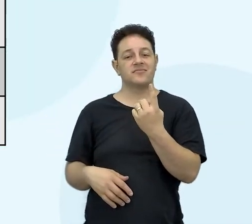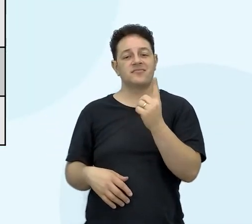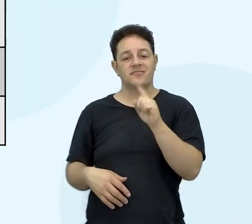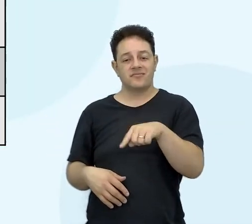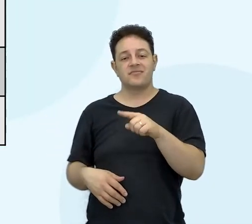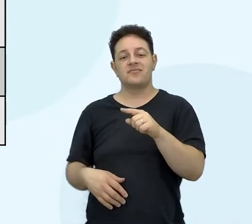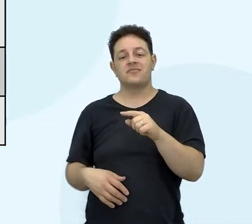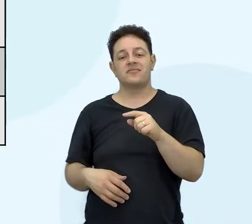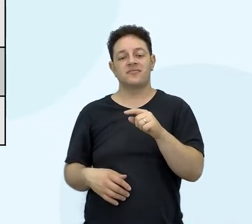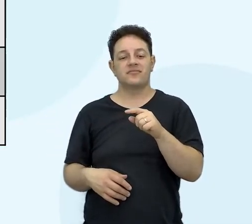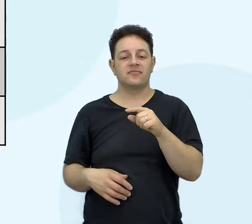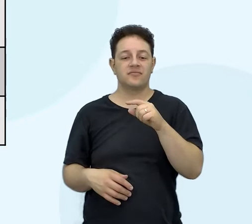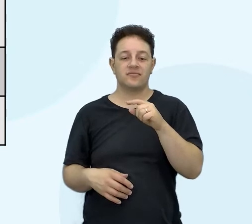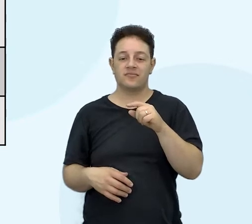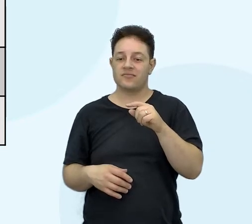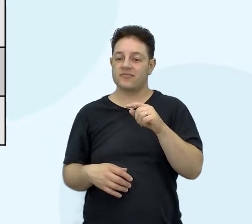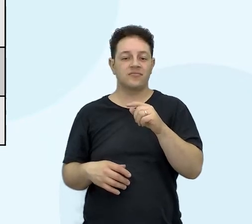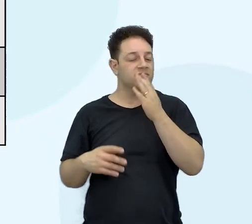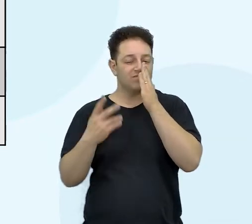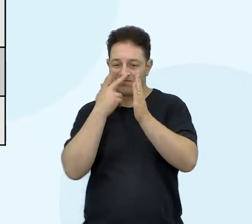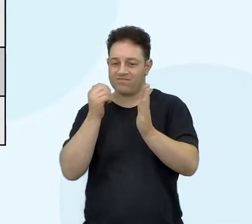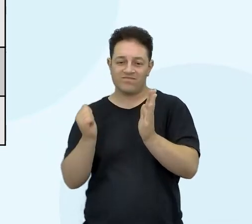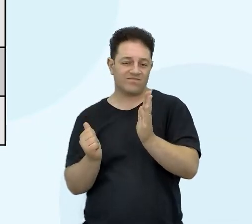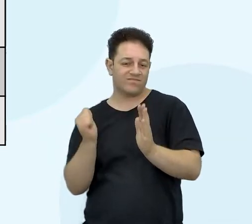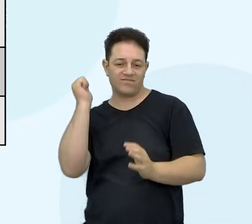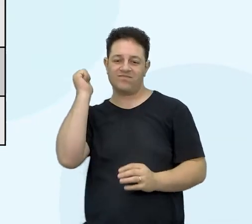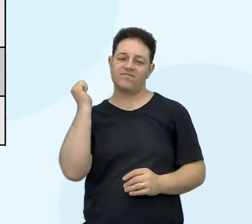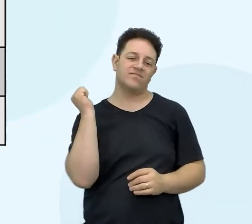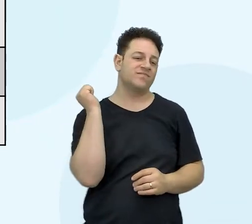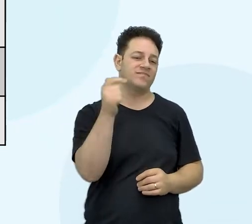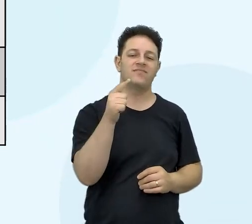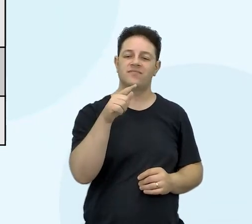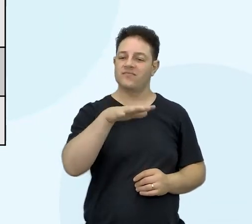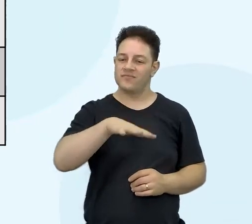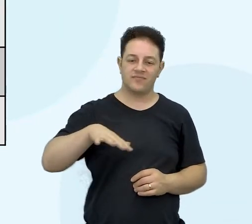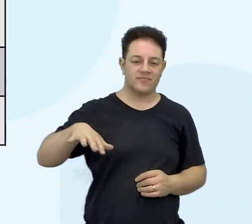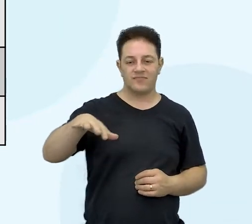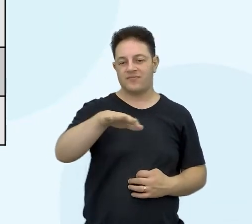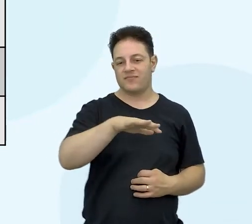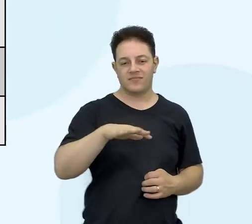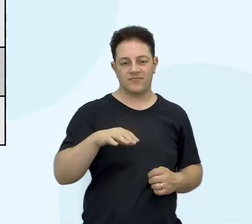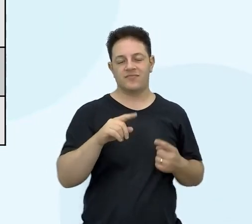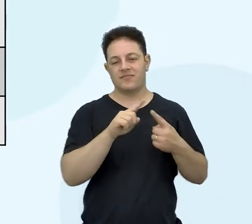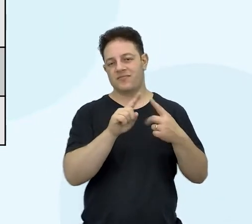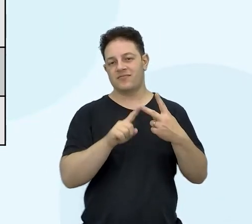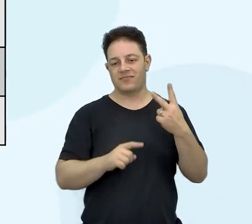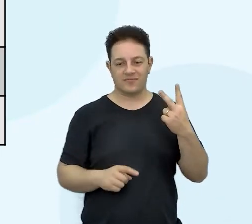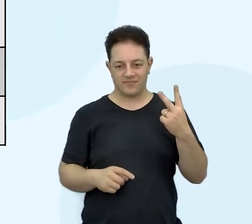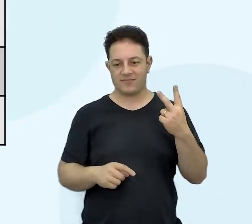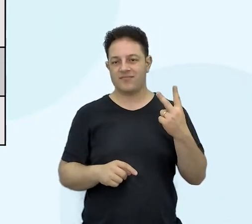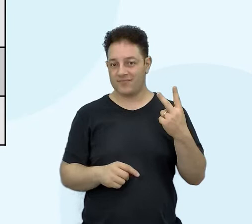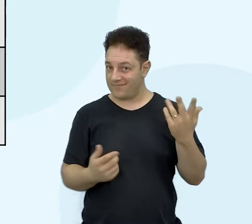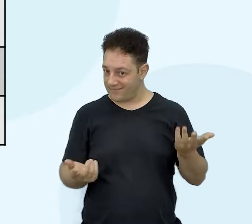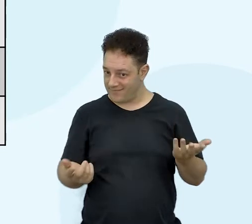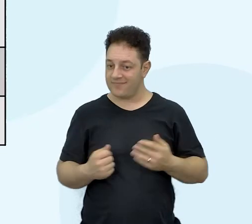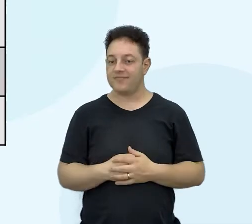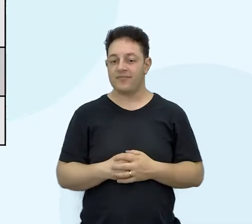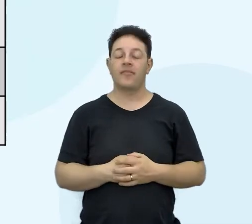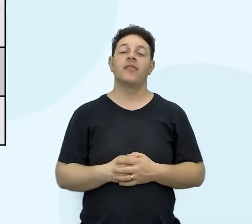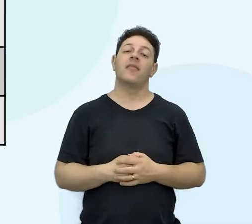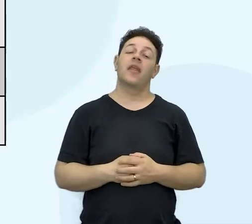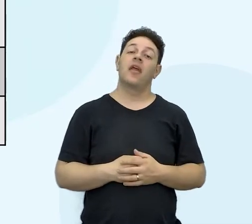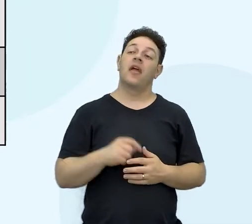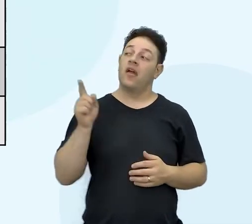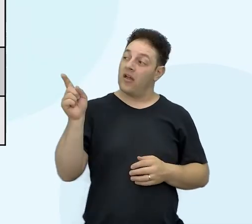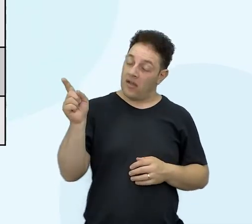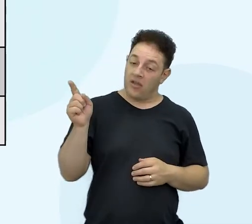quadrado, é avançado em relação às demais lâmpadas. Então, na nossa